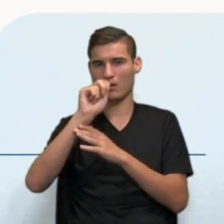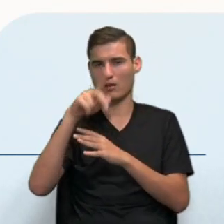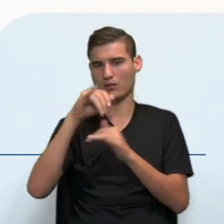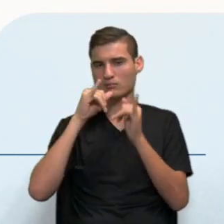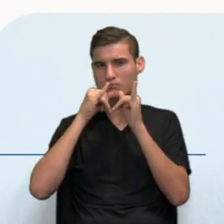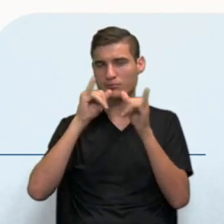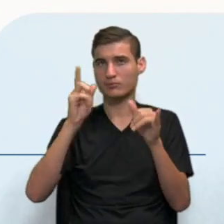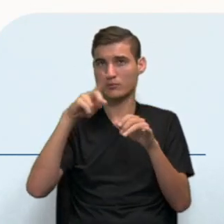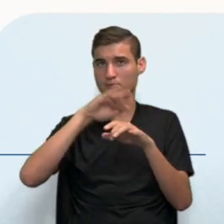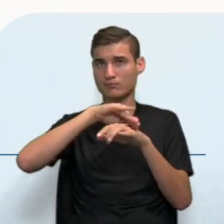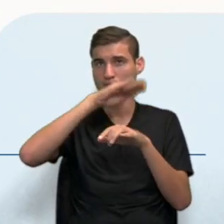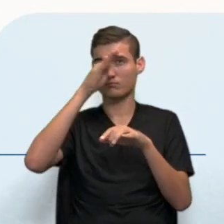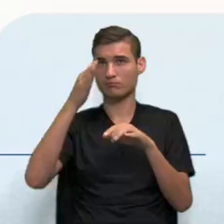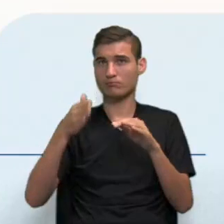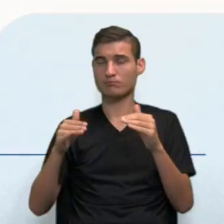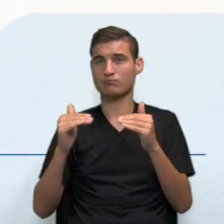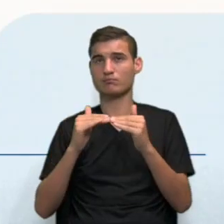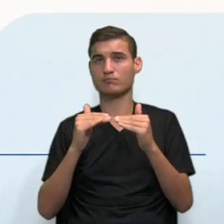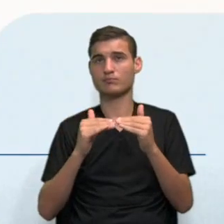um morro.